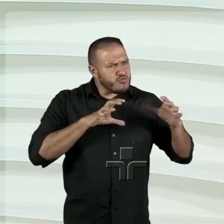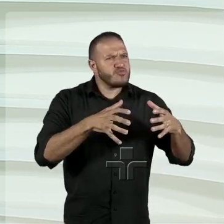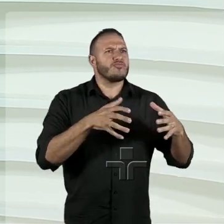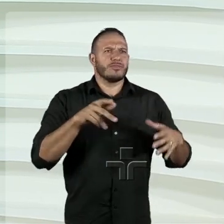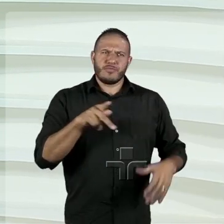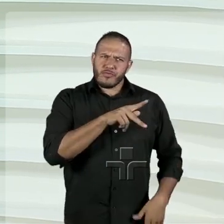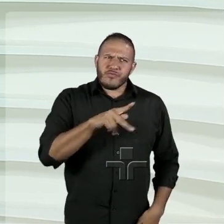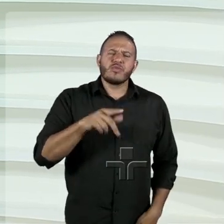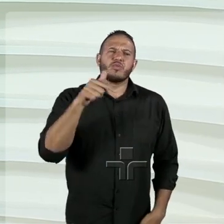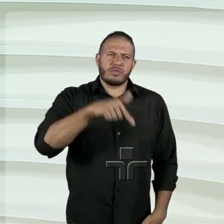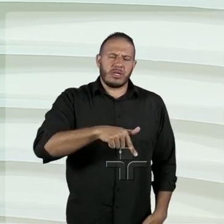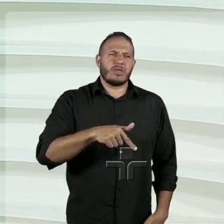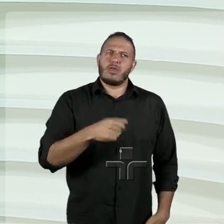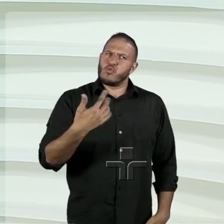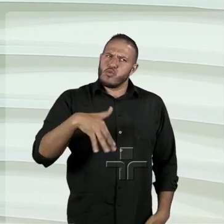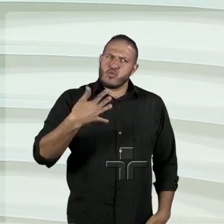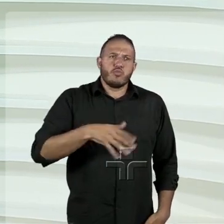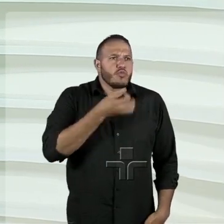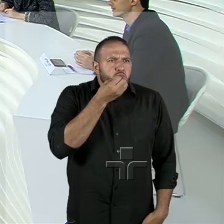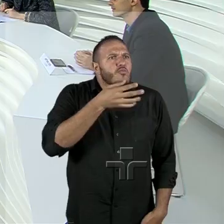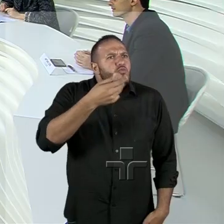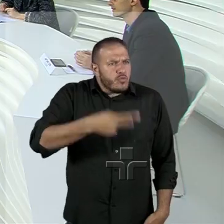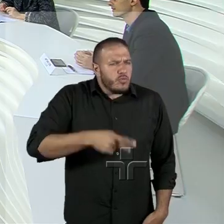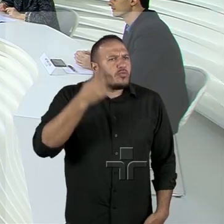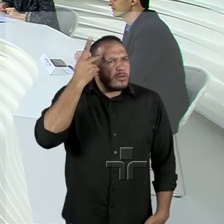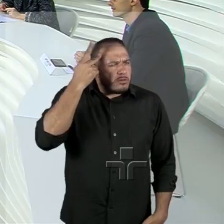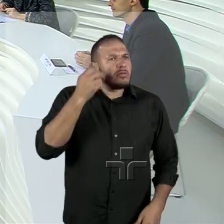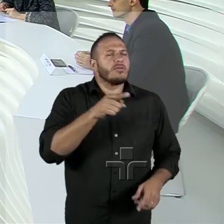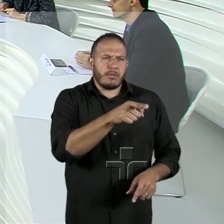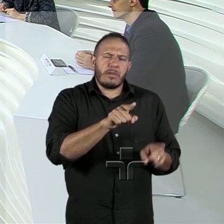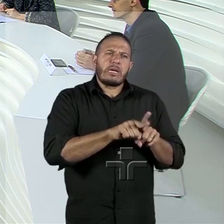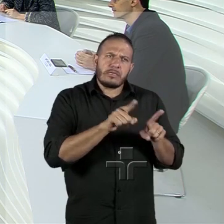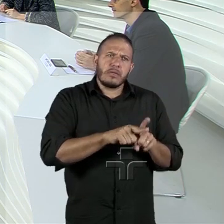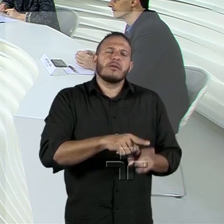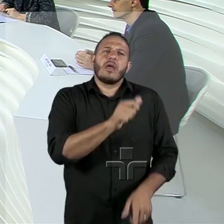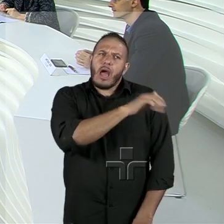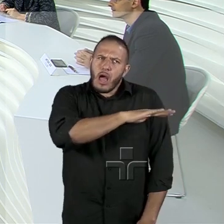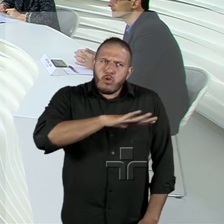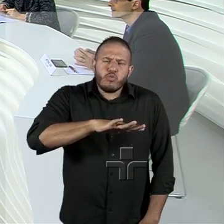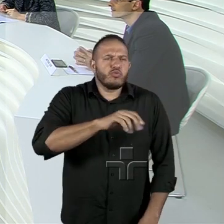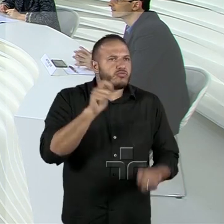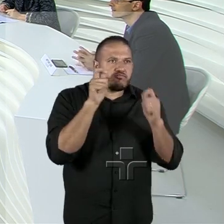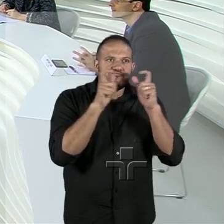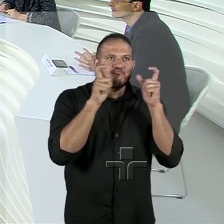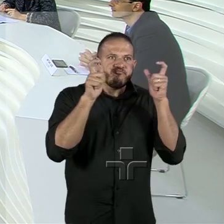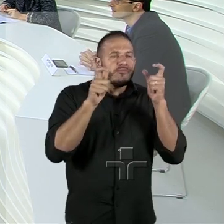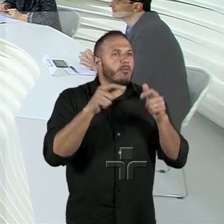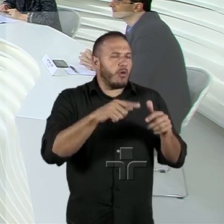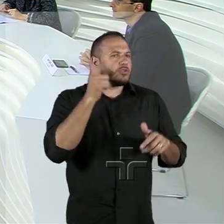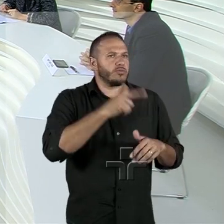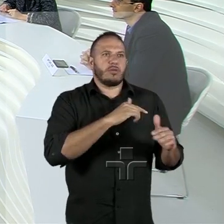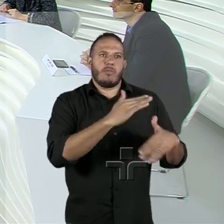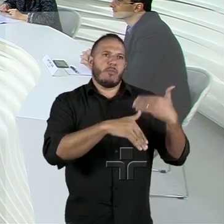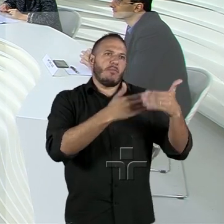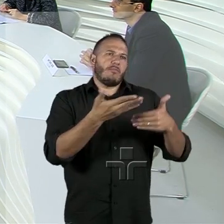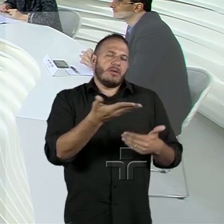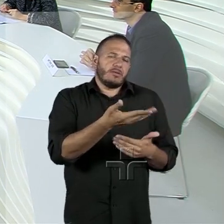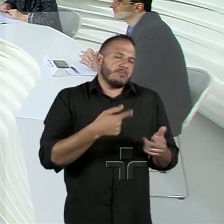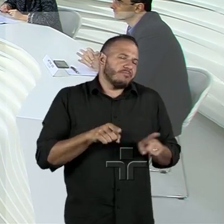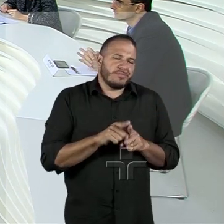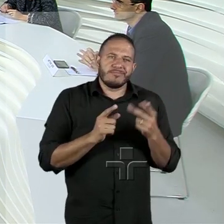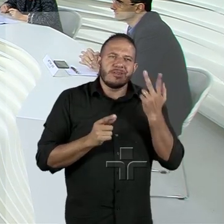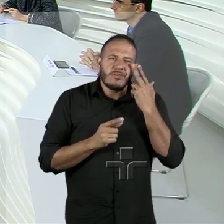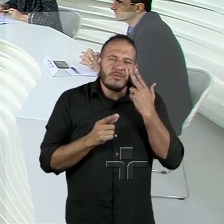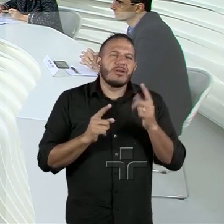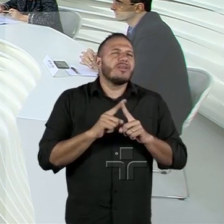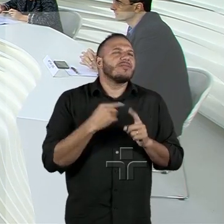professores muito bons, tem alunos que, engajados, podem ter resultados incríveis. Então, é natural e a